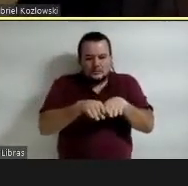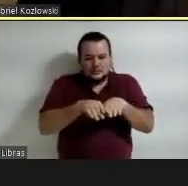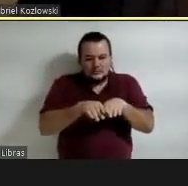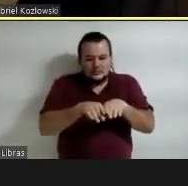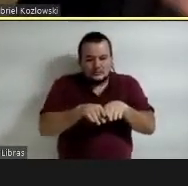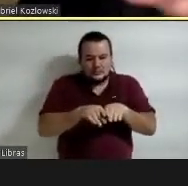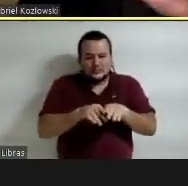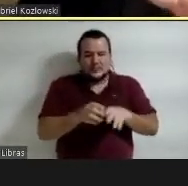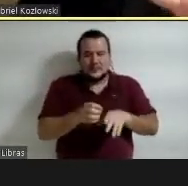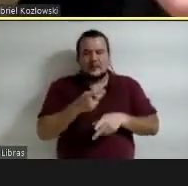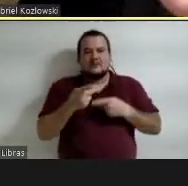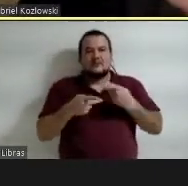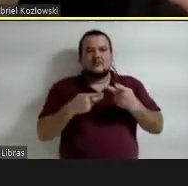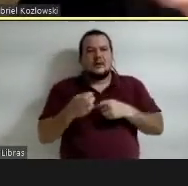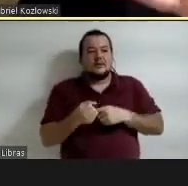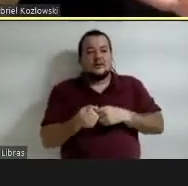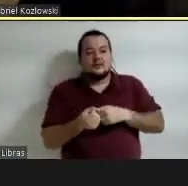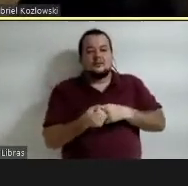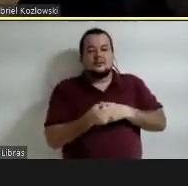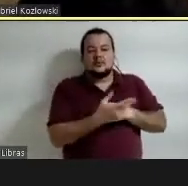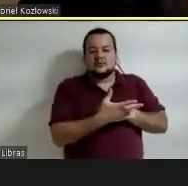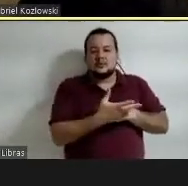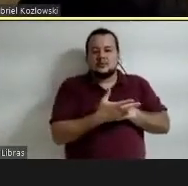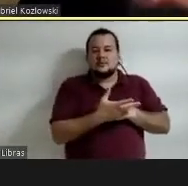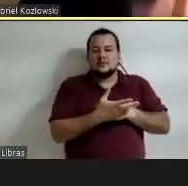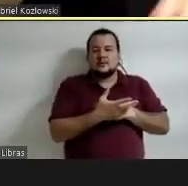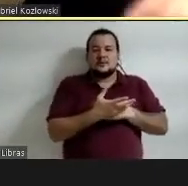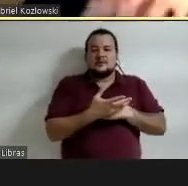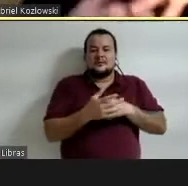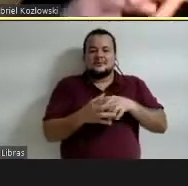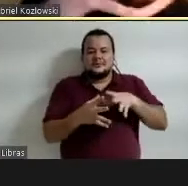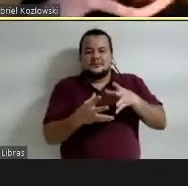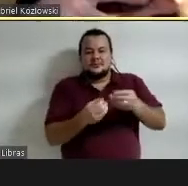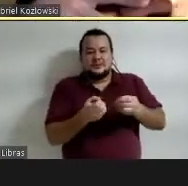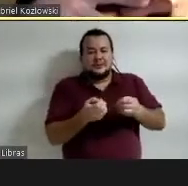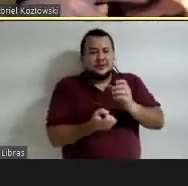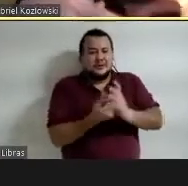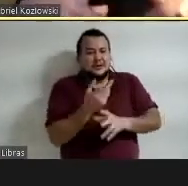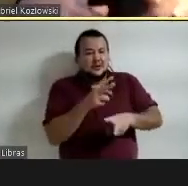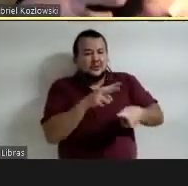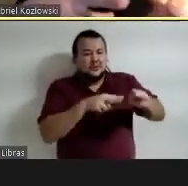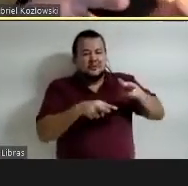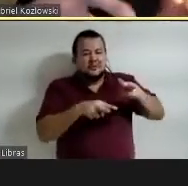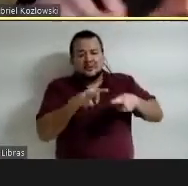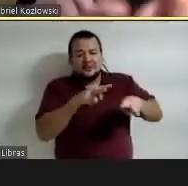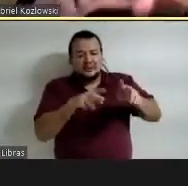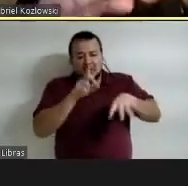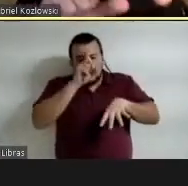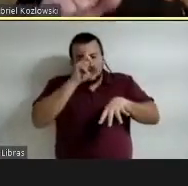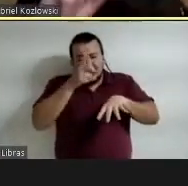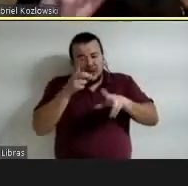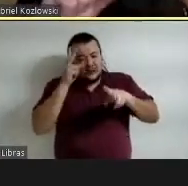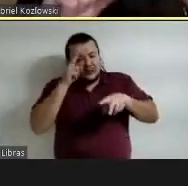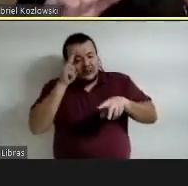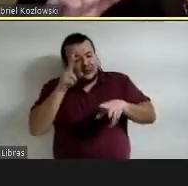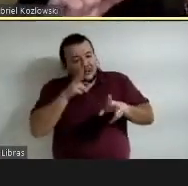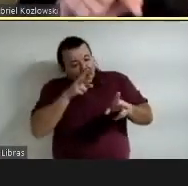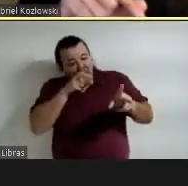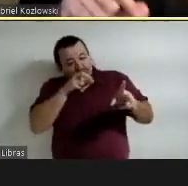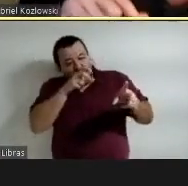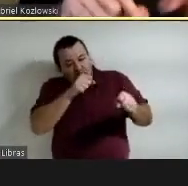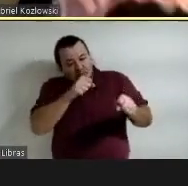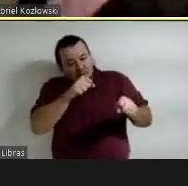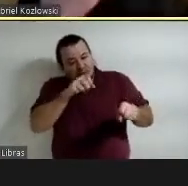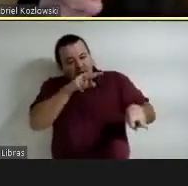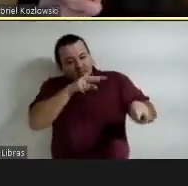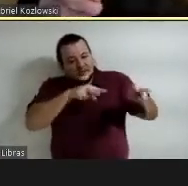que a modernidade é a apoteose do projeto esférico, que gerou uma visão ideológica da história que fortalece visões unitárias